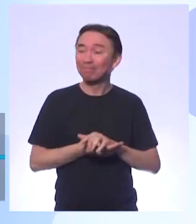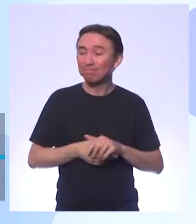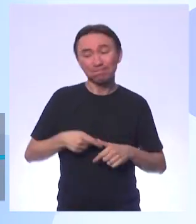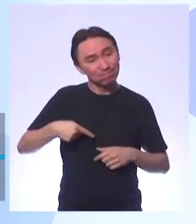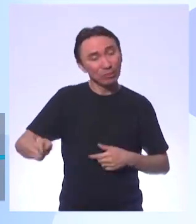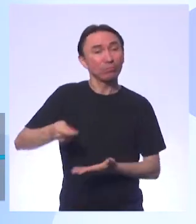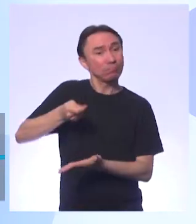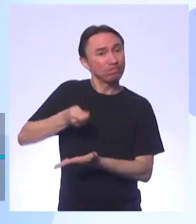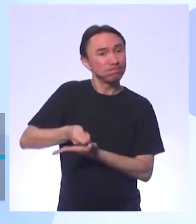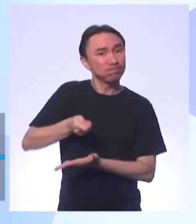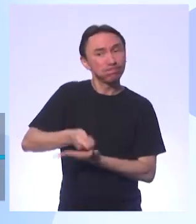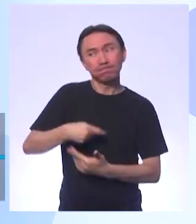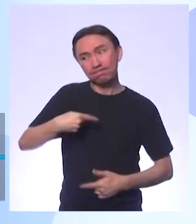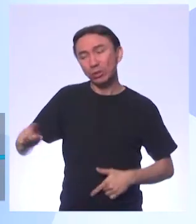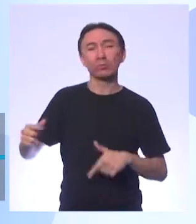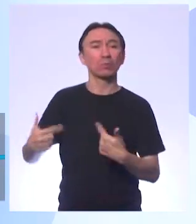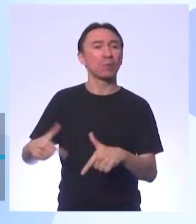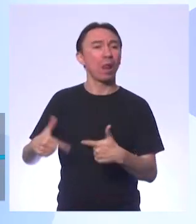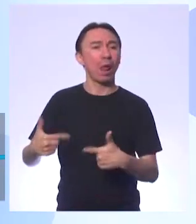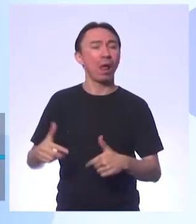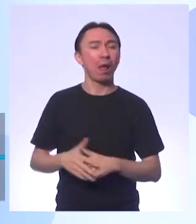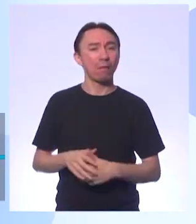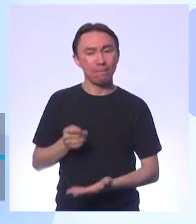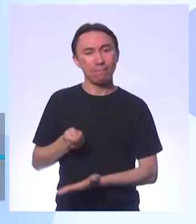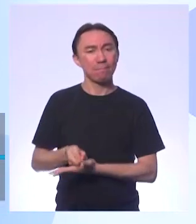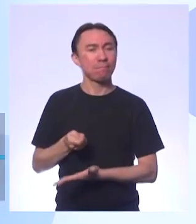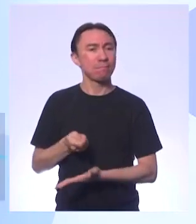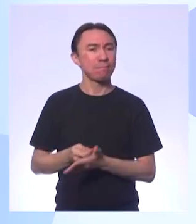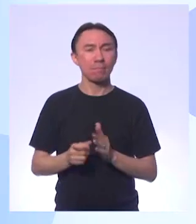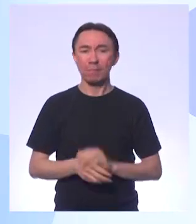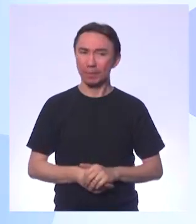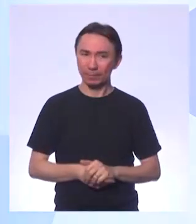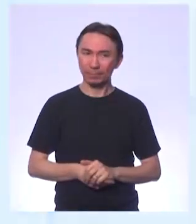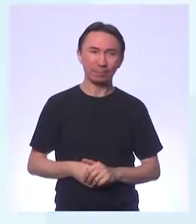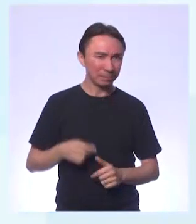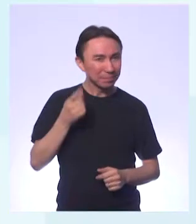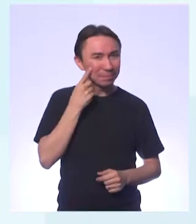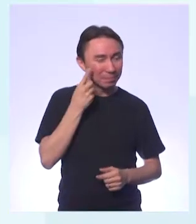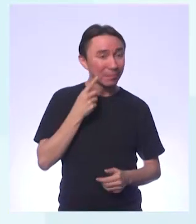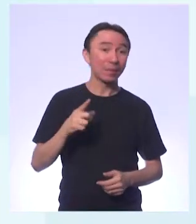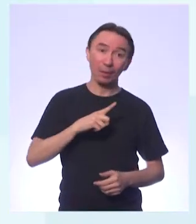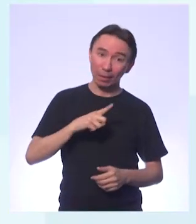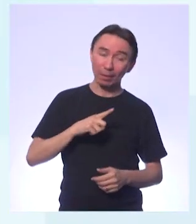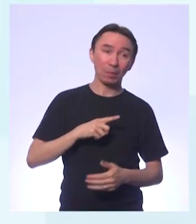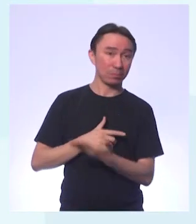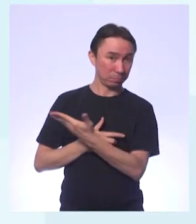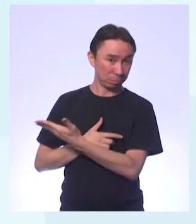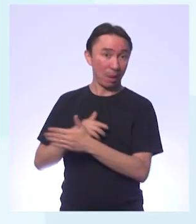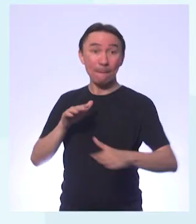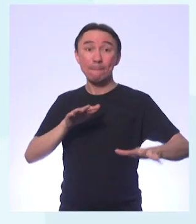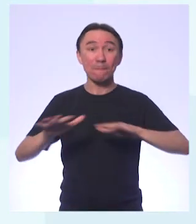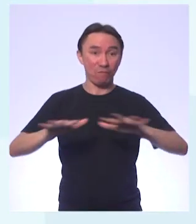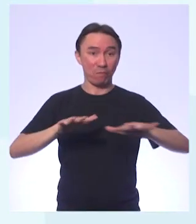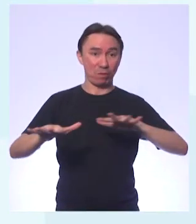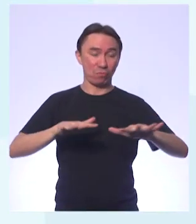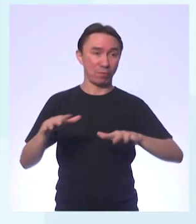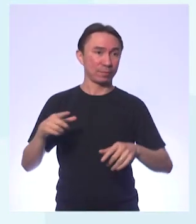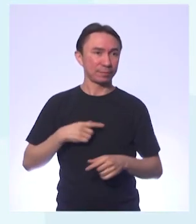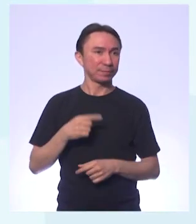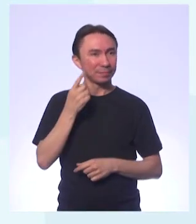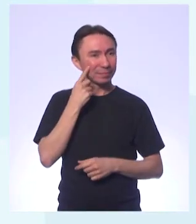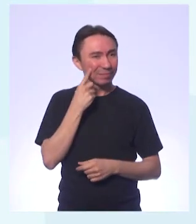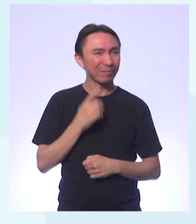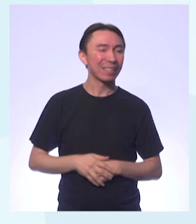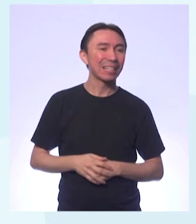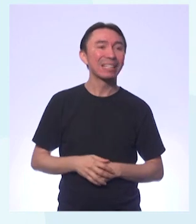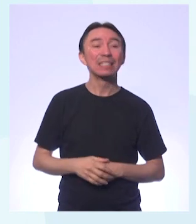a lei. E eu trouxe para vocês, então, alguns movimentos. Dá uma olhadinha aí na tela. Olha só. Bom, quais eram as condições? Jornada